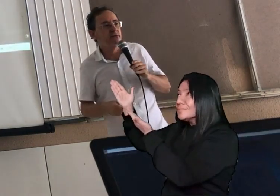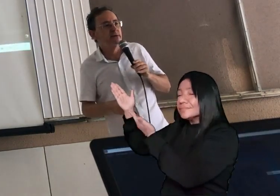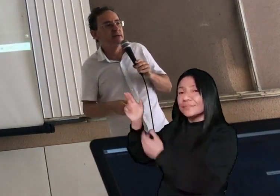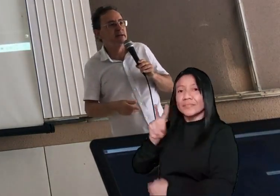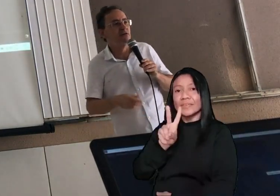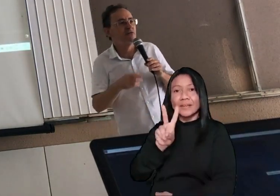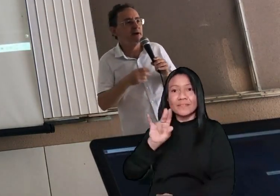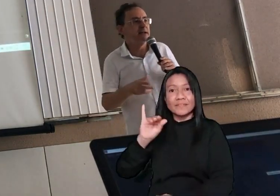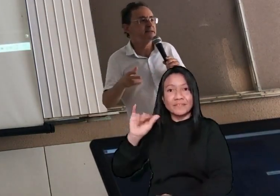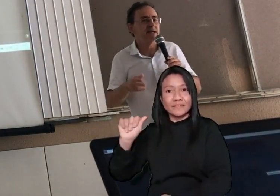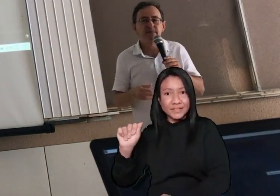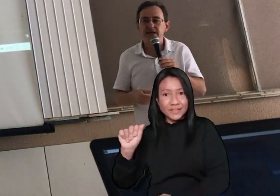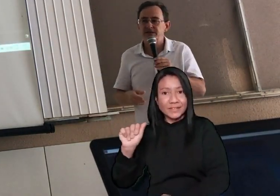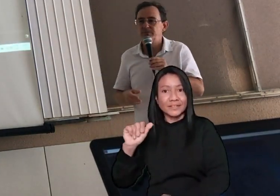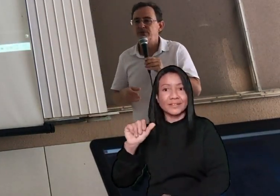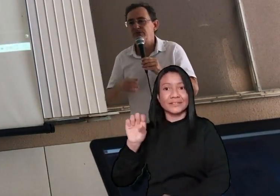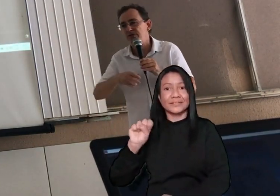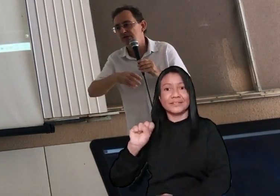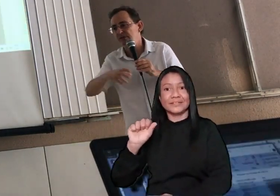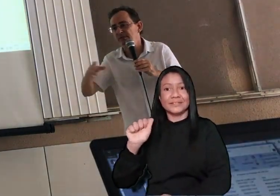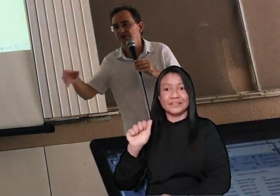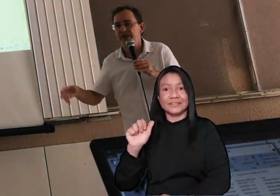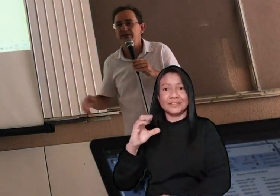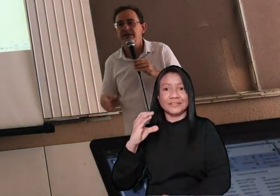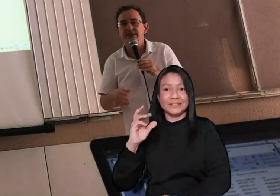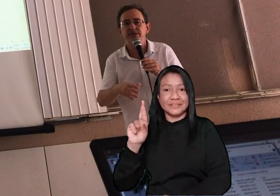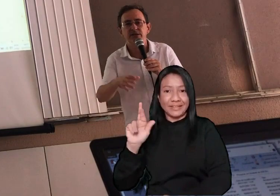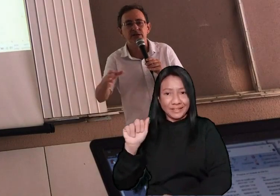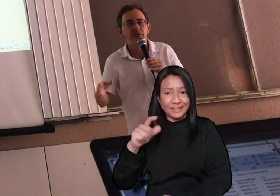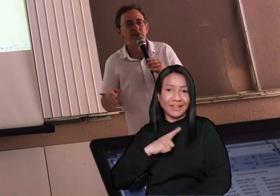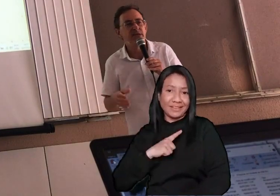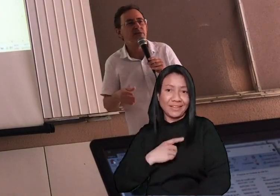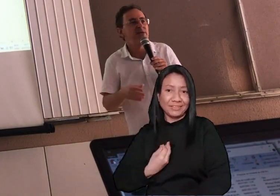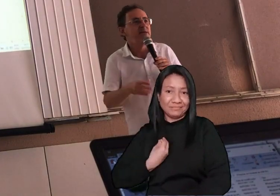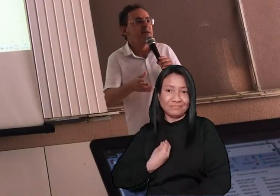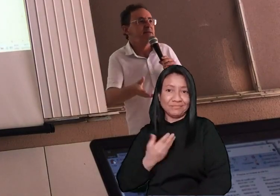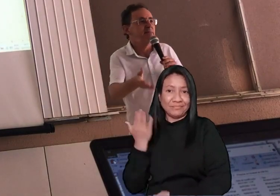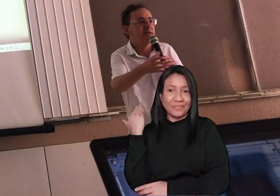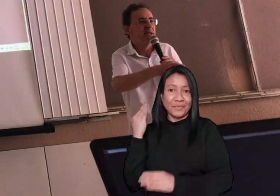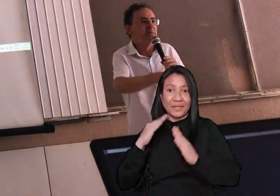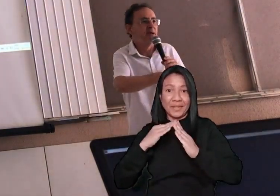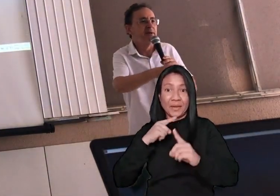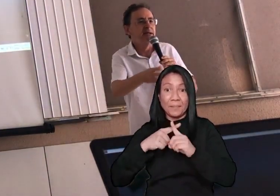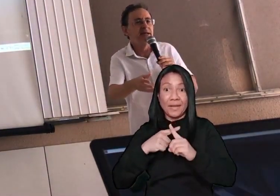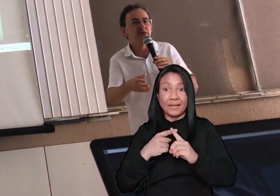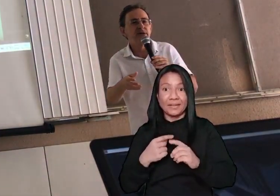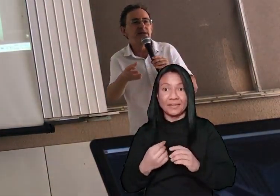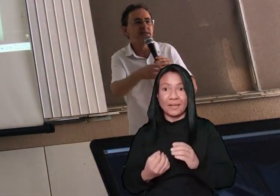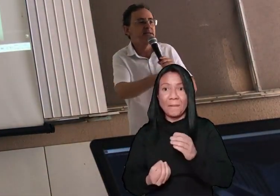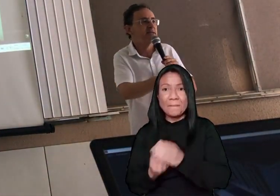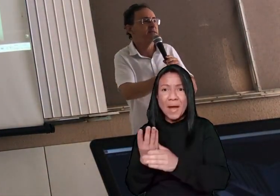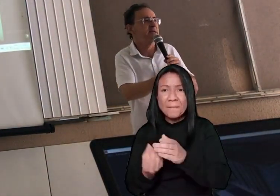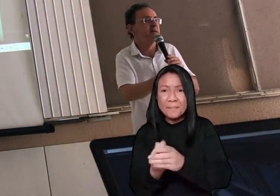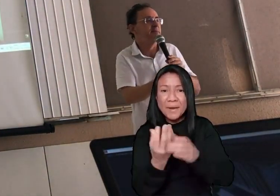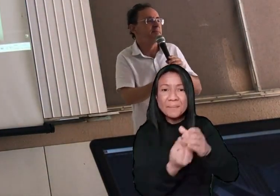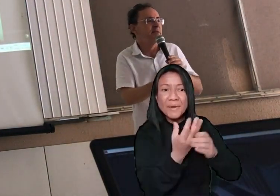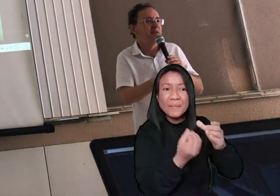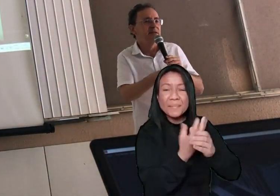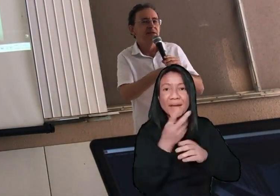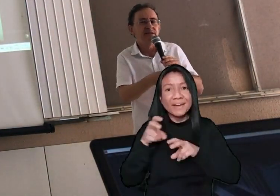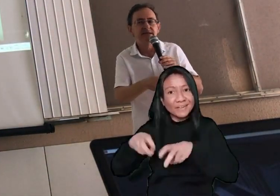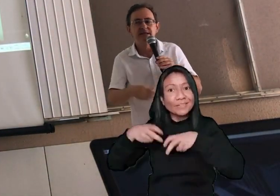Deodato criou várias capelas por todo o Beltrão, aqui no interior de Beltrão, também Marmeleiro,